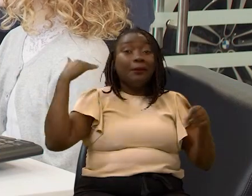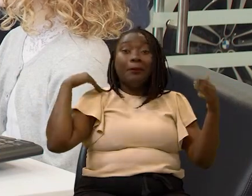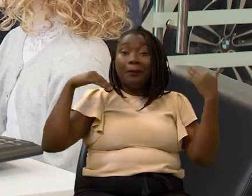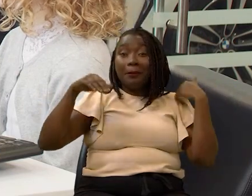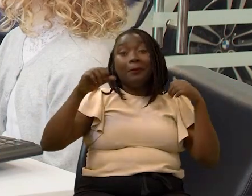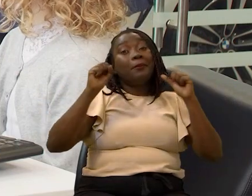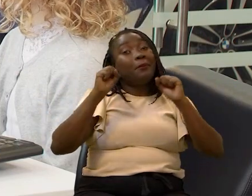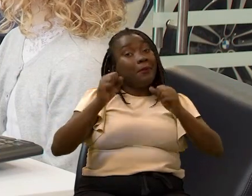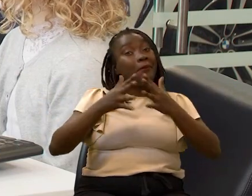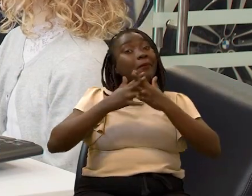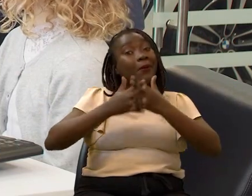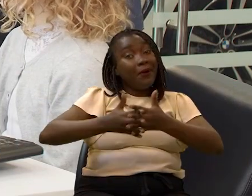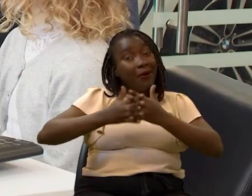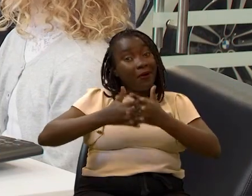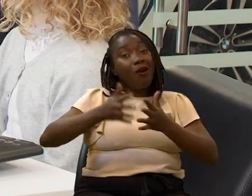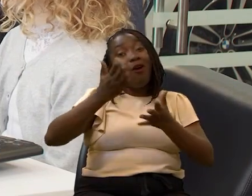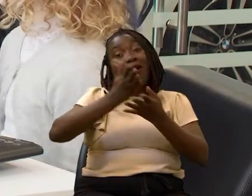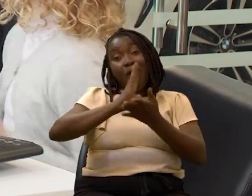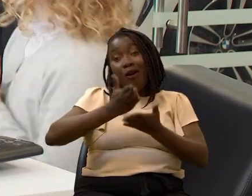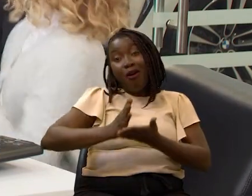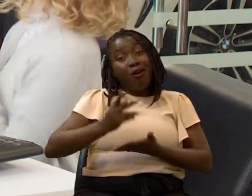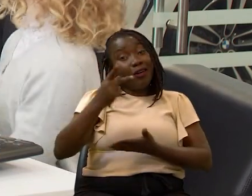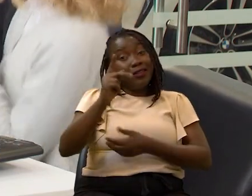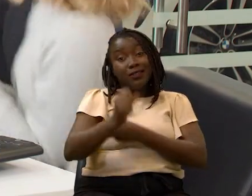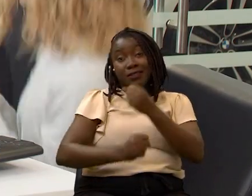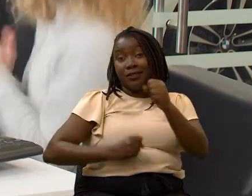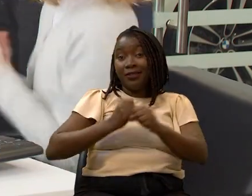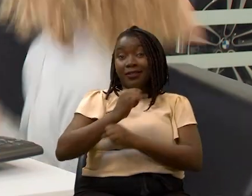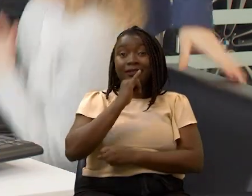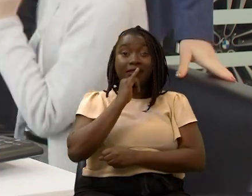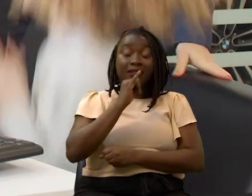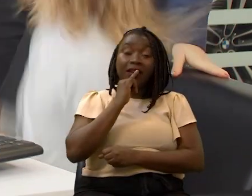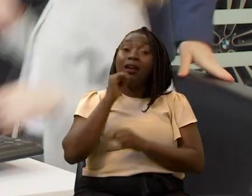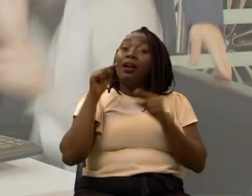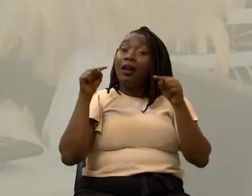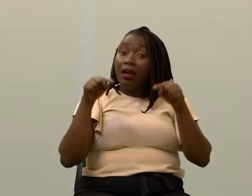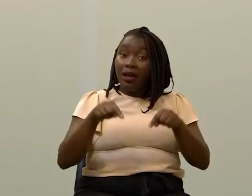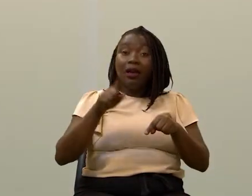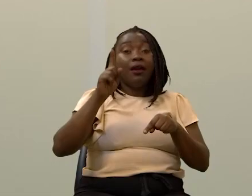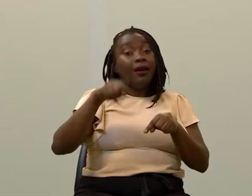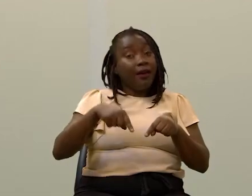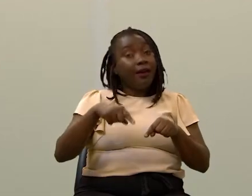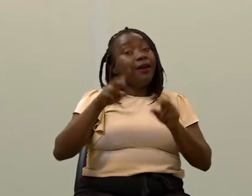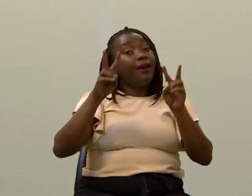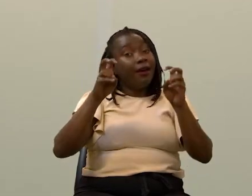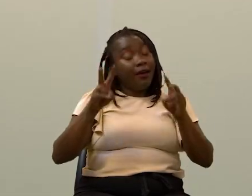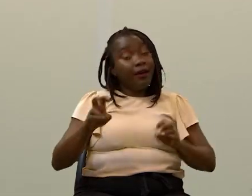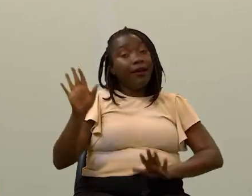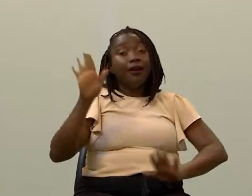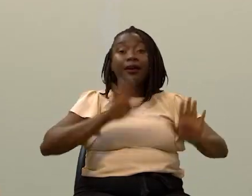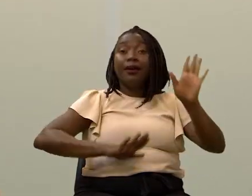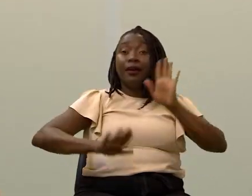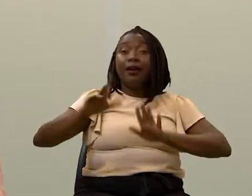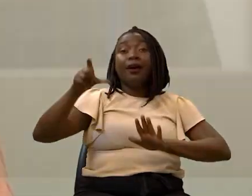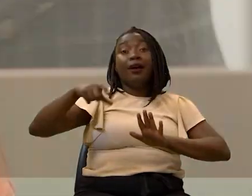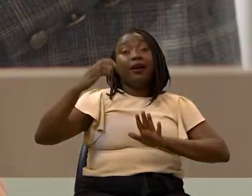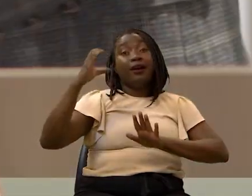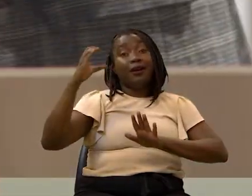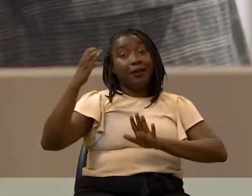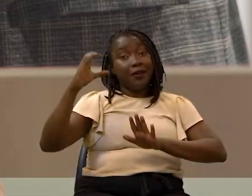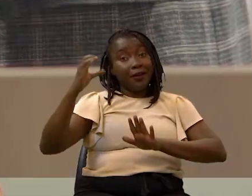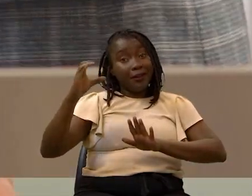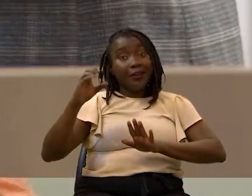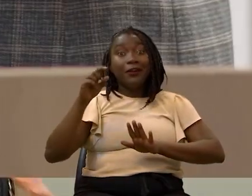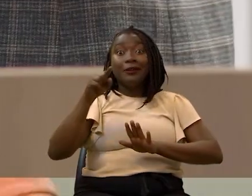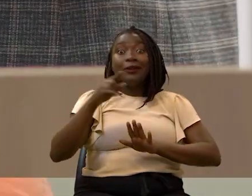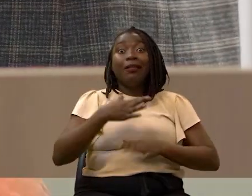daquele passeio podem inviabilizar o resto do seu ano, por exemplo. Então isso é uma das questões. Tomar cuidado com o